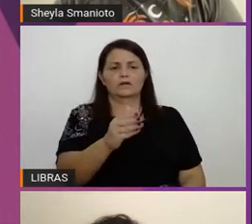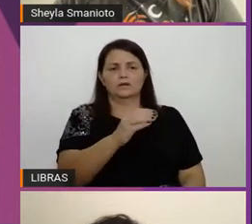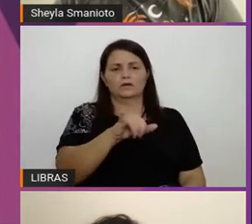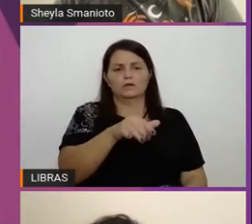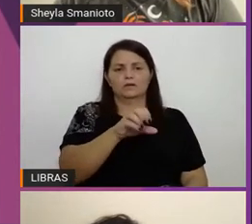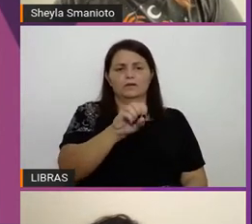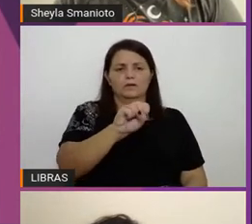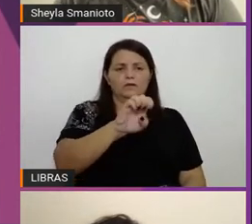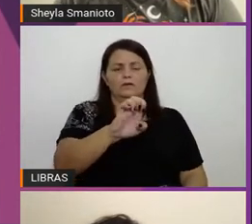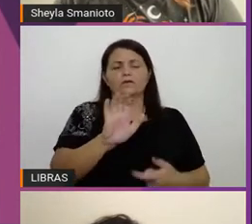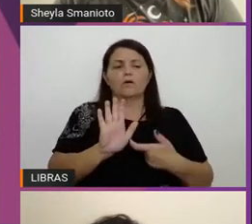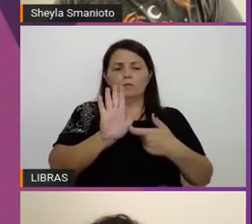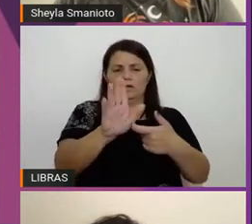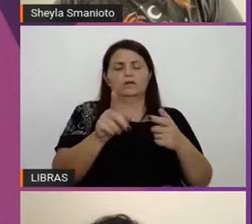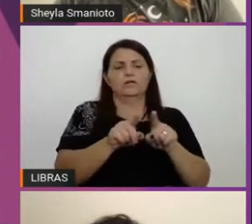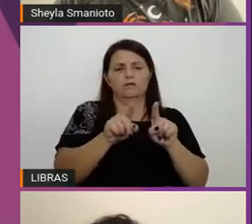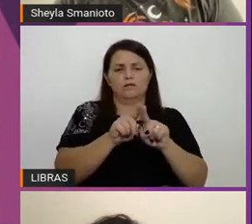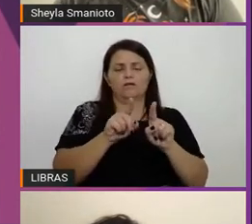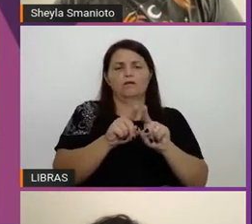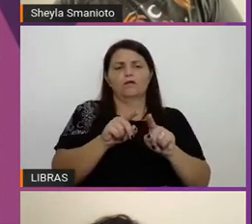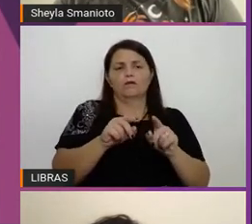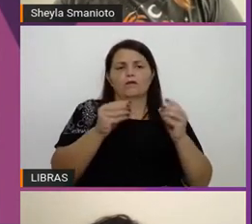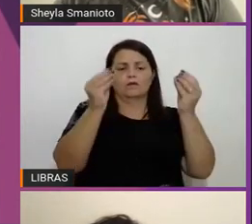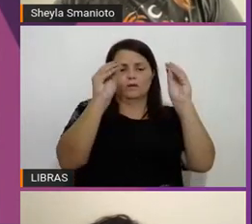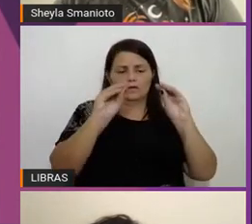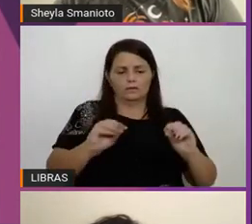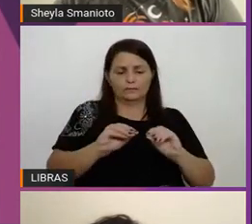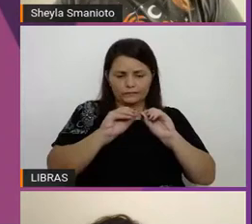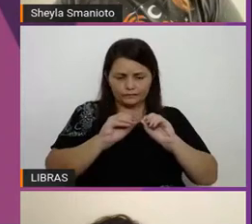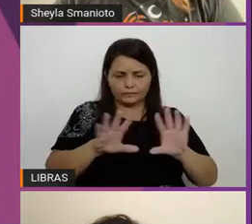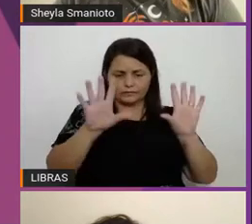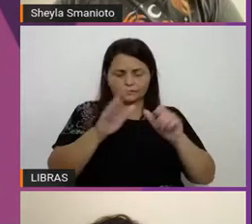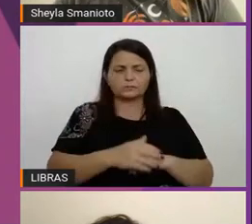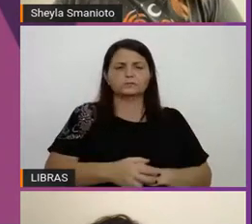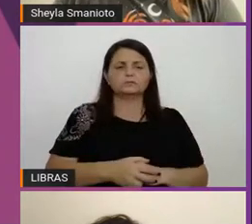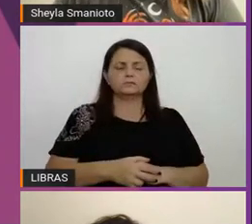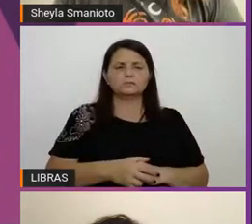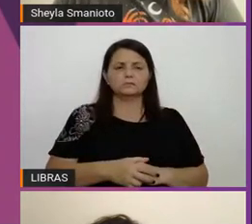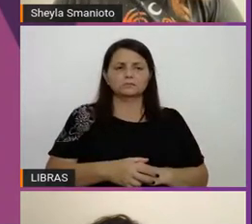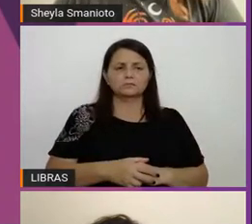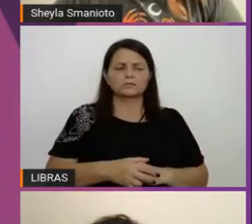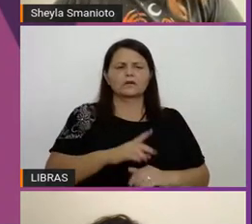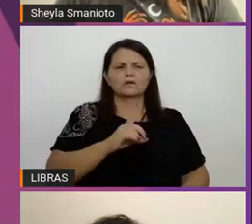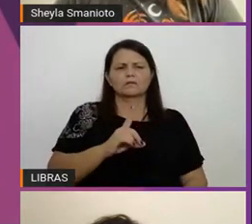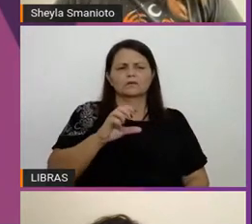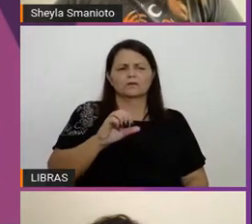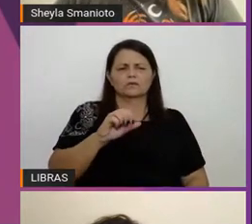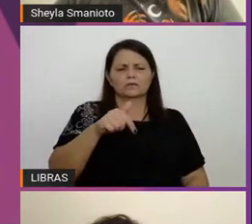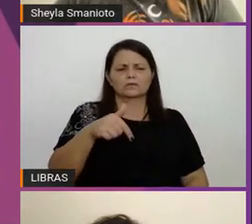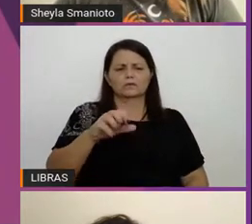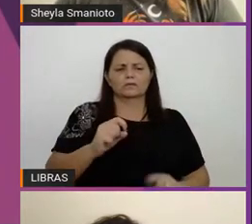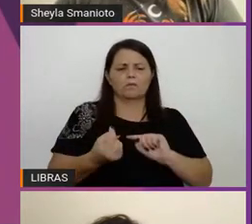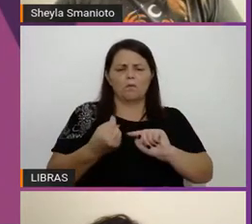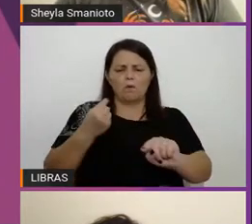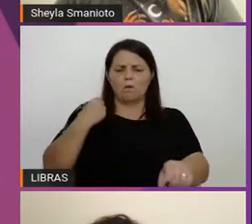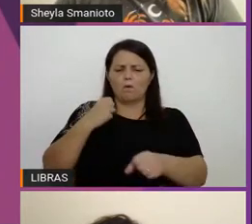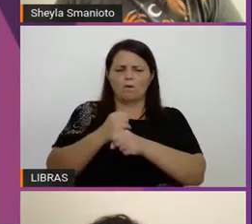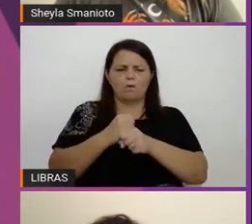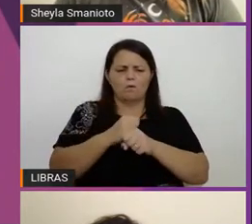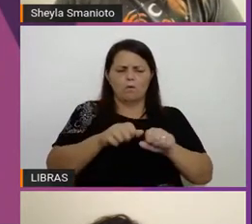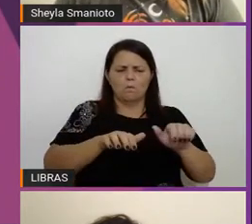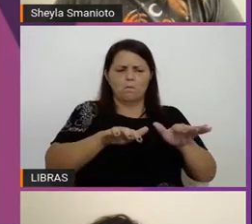a apresentação que a editora instante fale do romance a seguinte em 1970 um